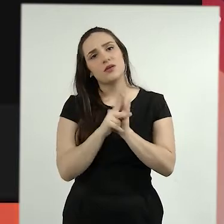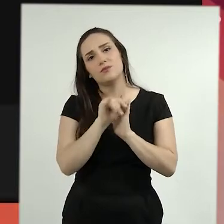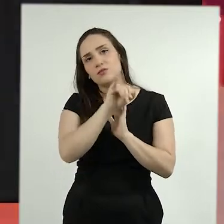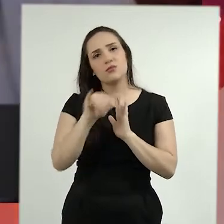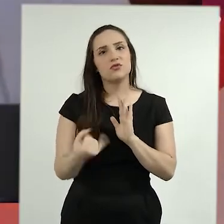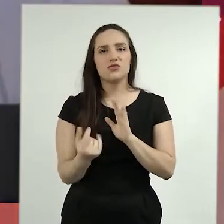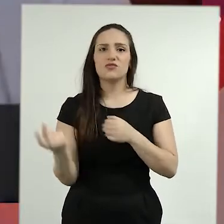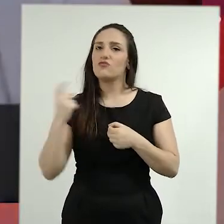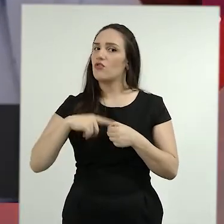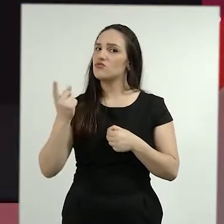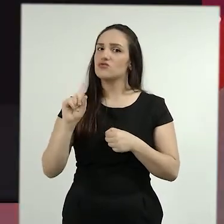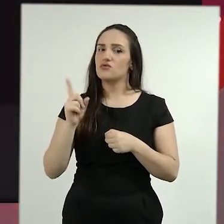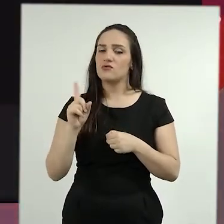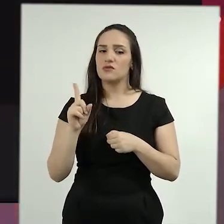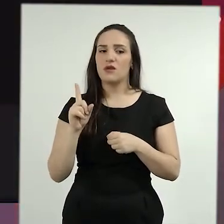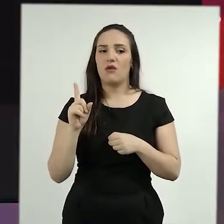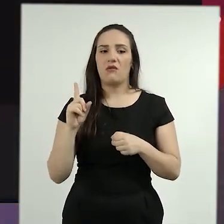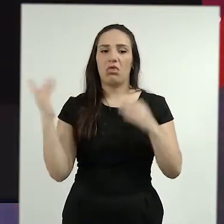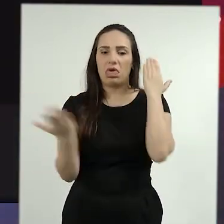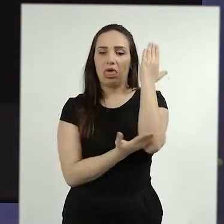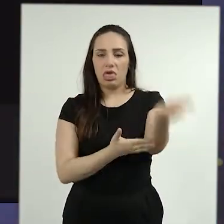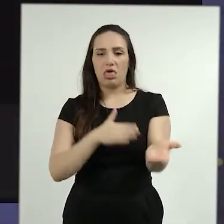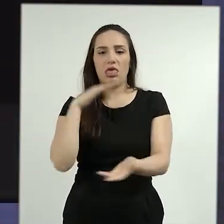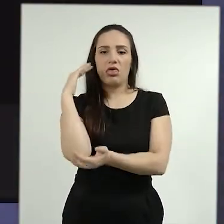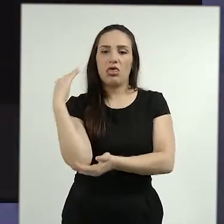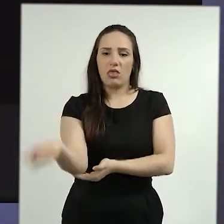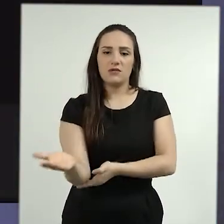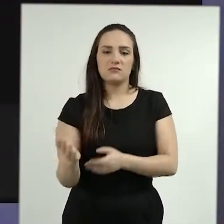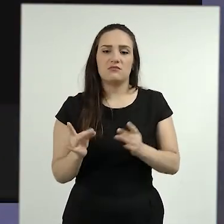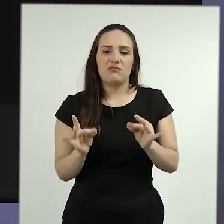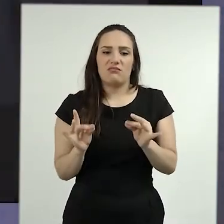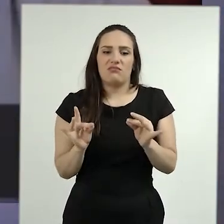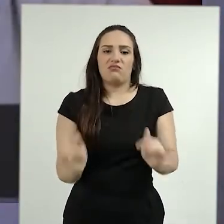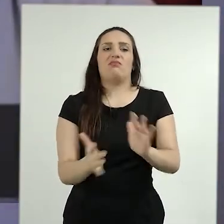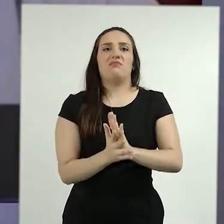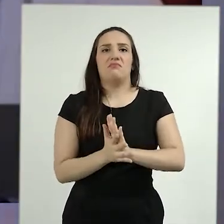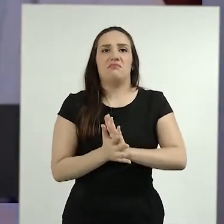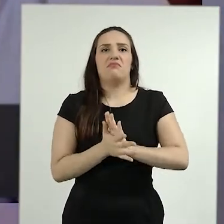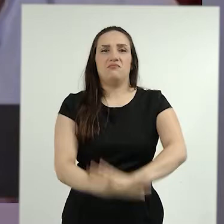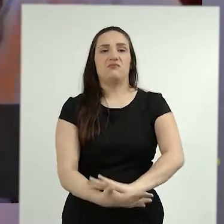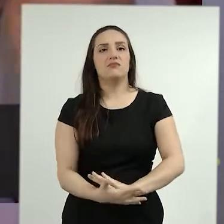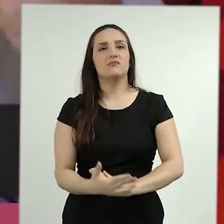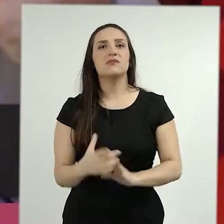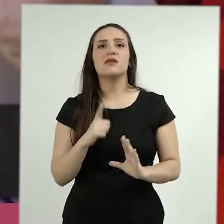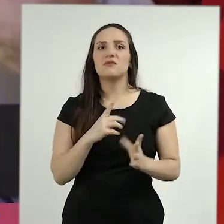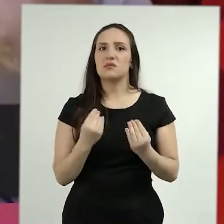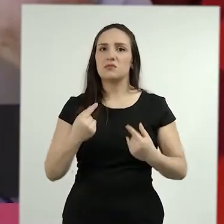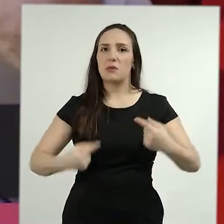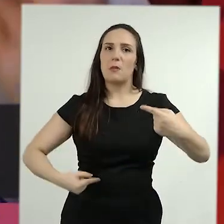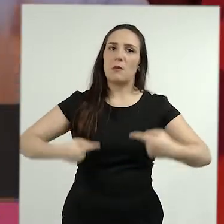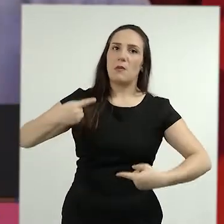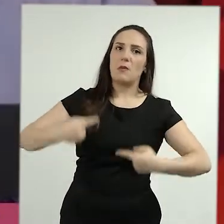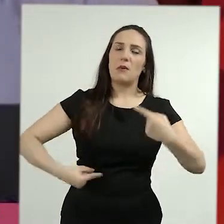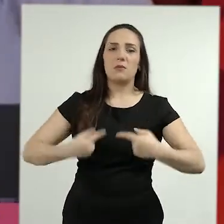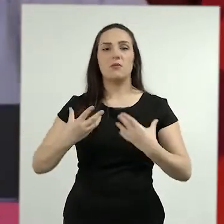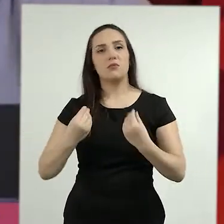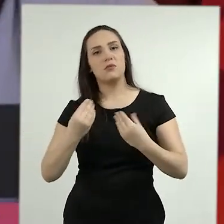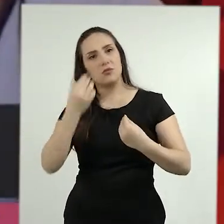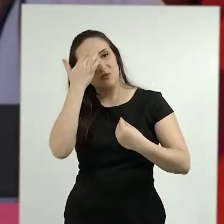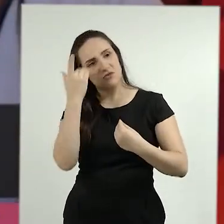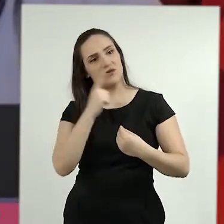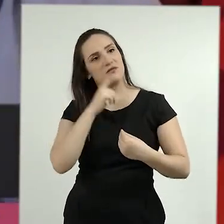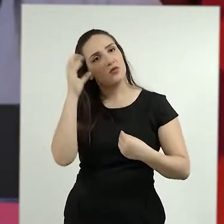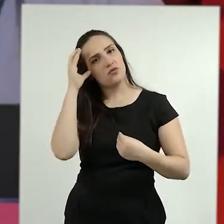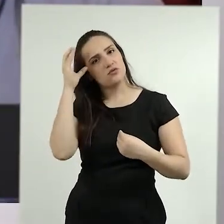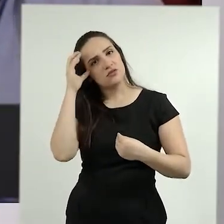não volte a falar desse assunto aí do estacionamento, até porque gerou, né, uma certa celeuma aí,